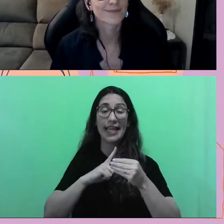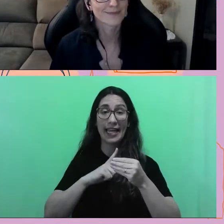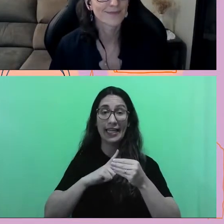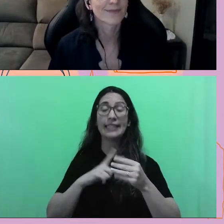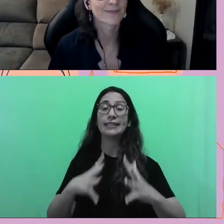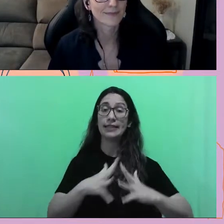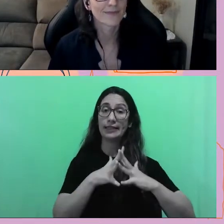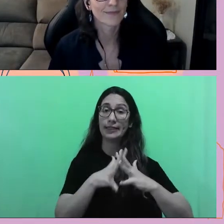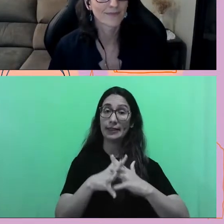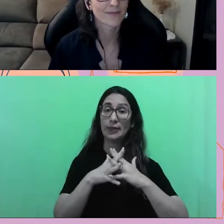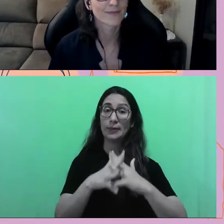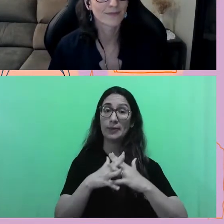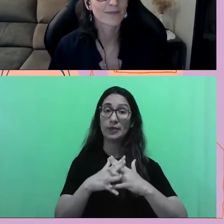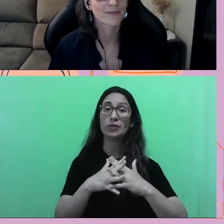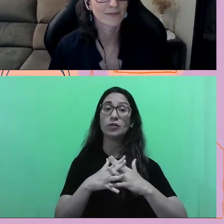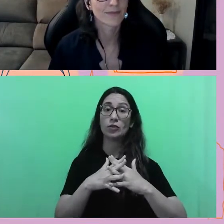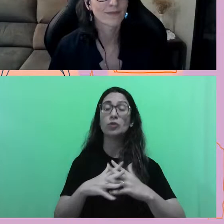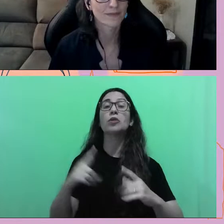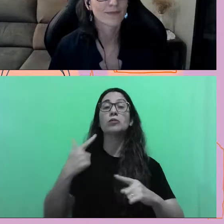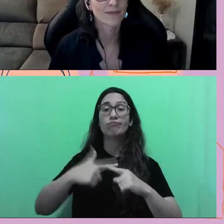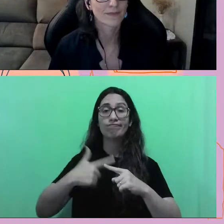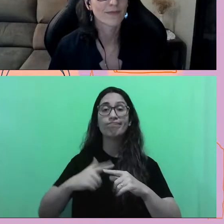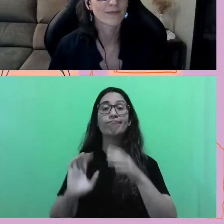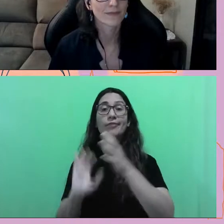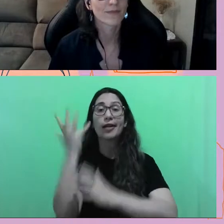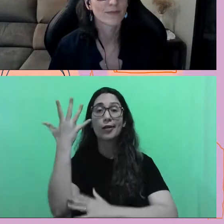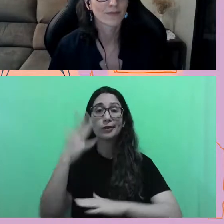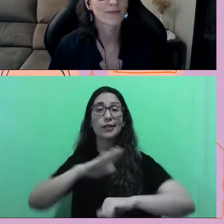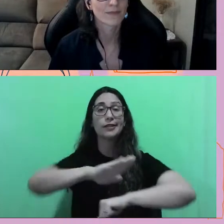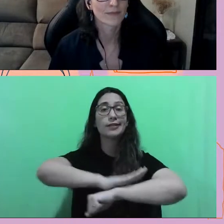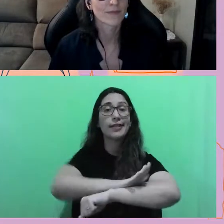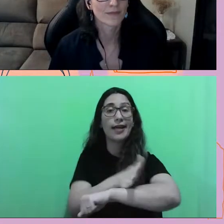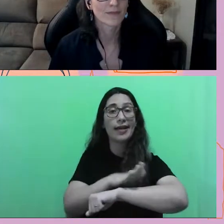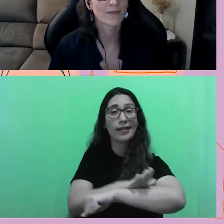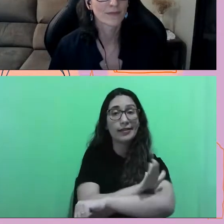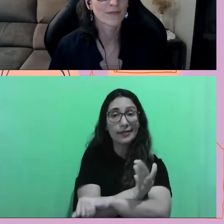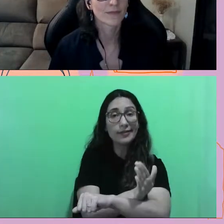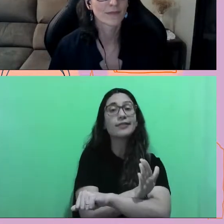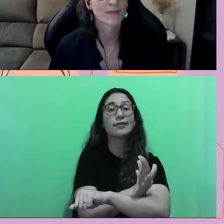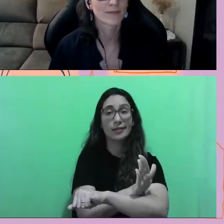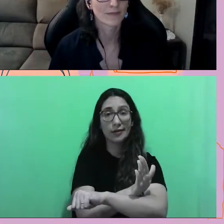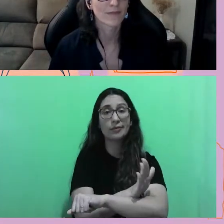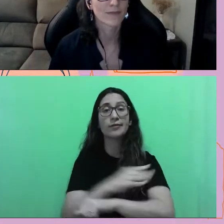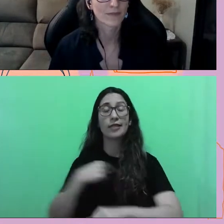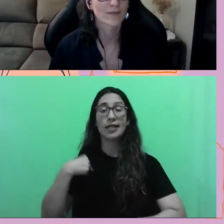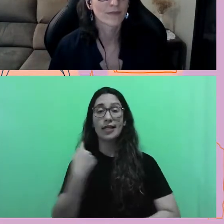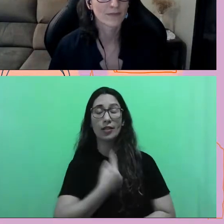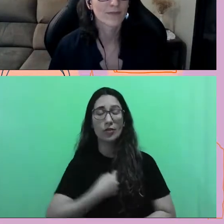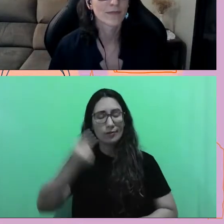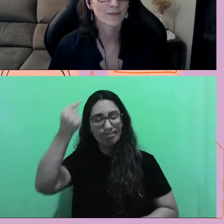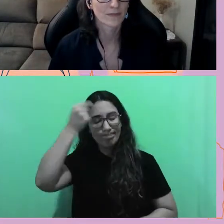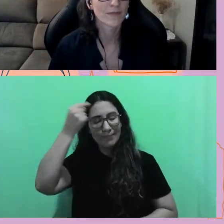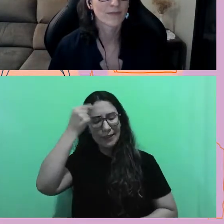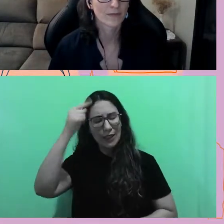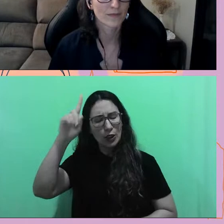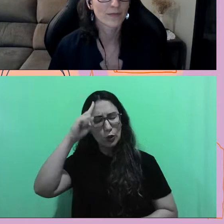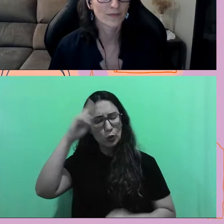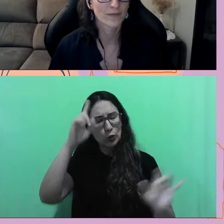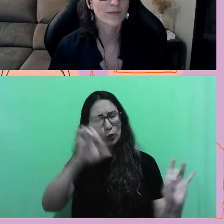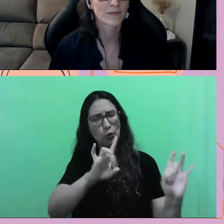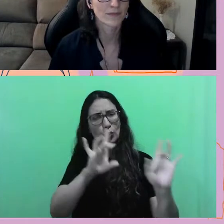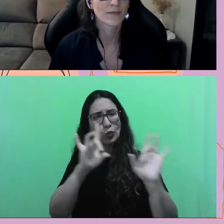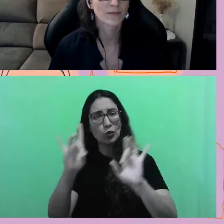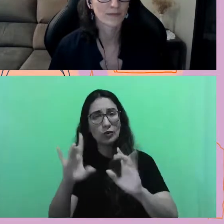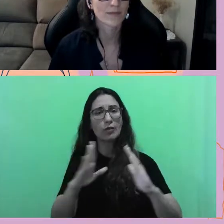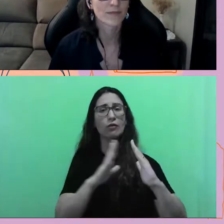complicador por conta do racismo, que faz com que a gente tenha, infelizmente, que pensar nisso todo dia, até para sair de